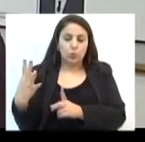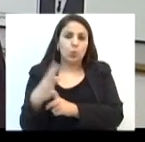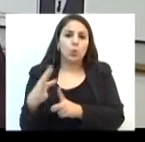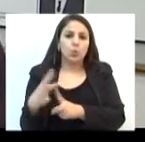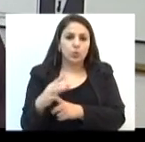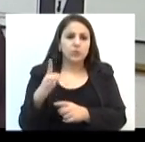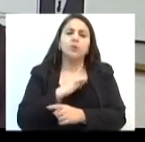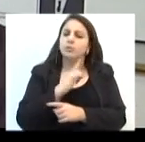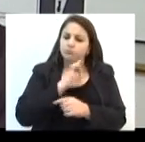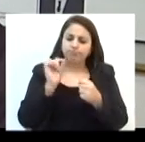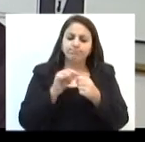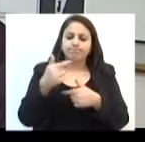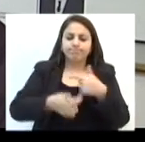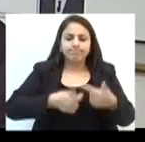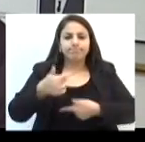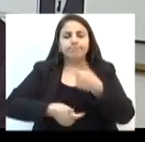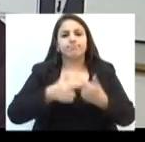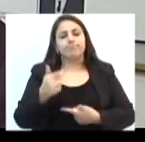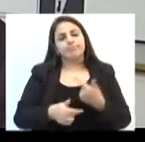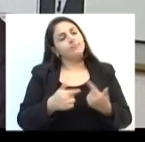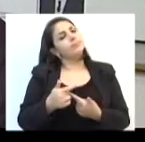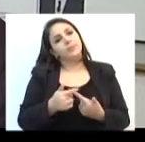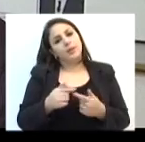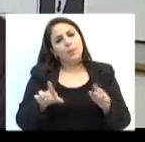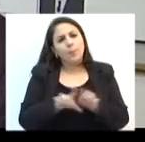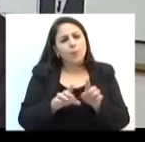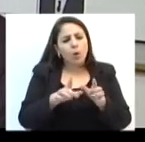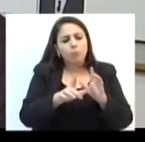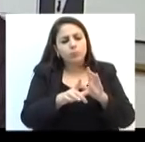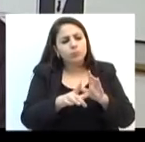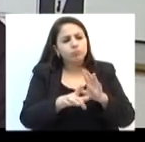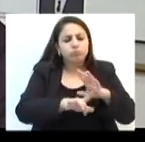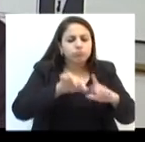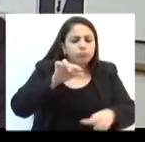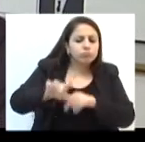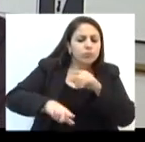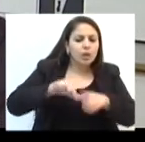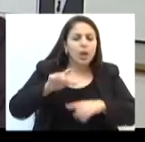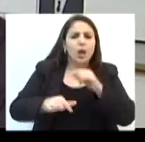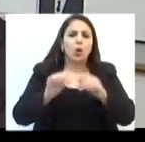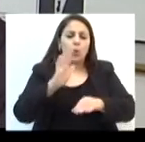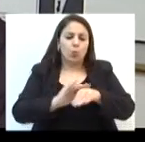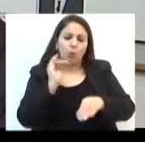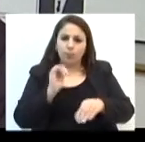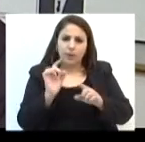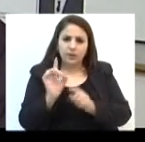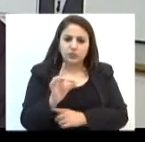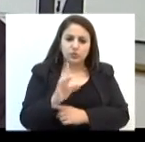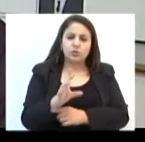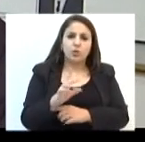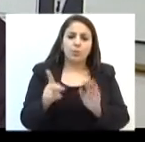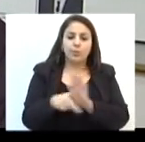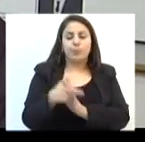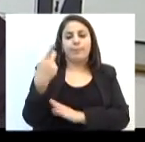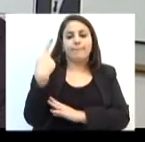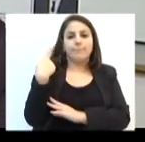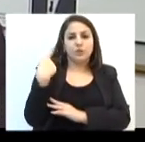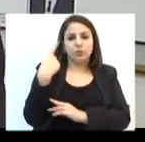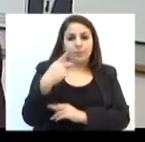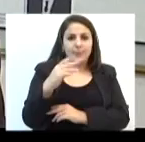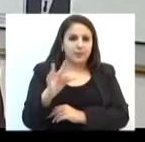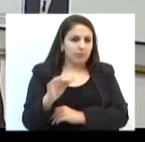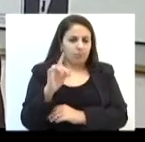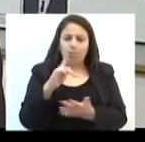nível nacional está fazendo um trabalho de canalização da culpa apenas, né, para o